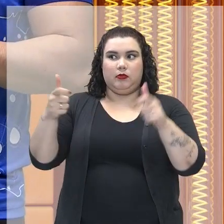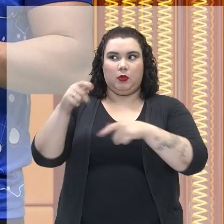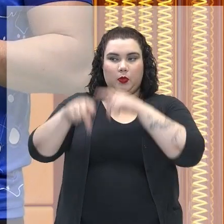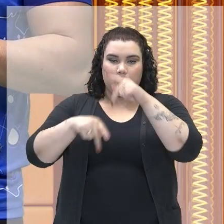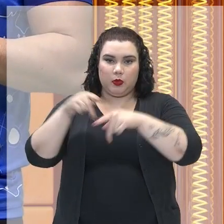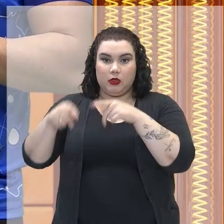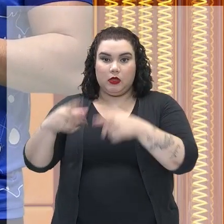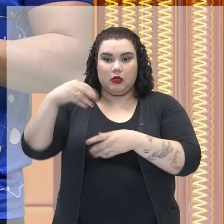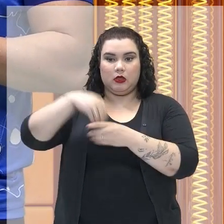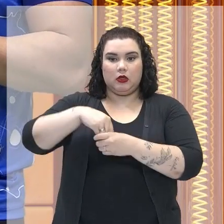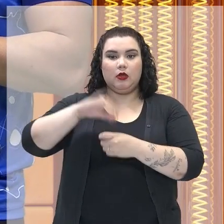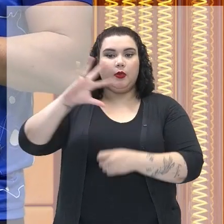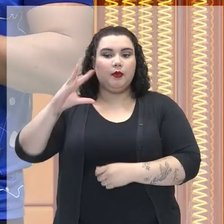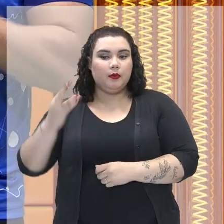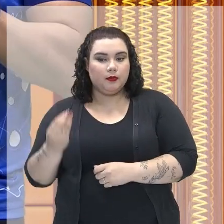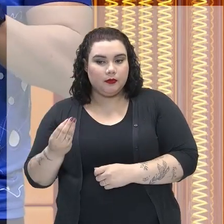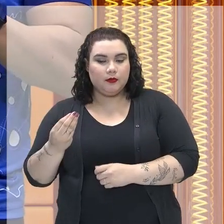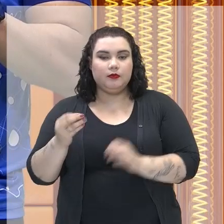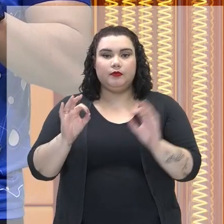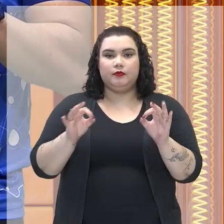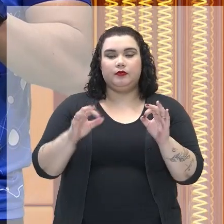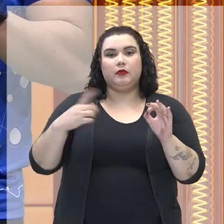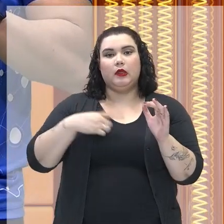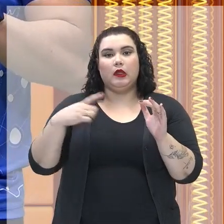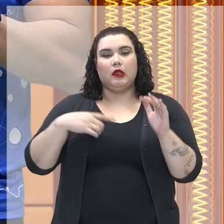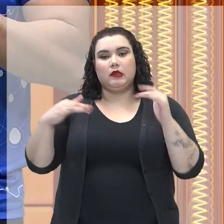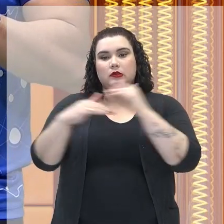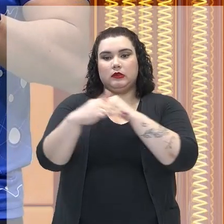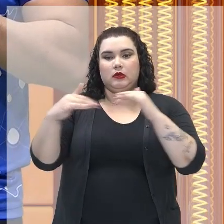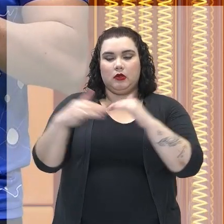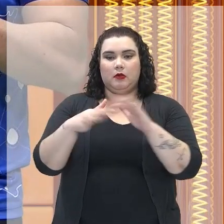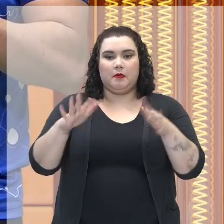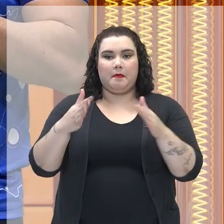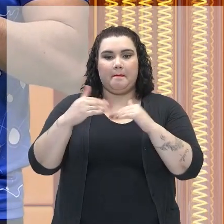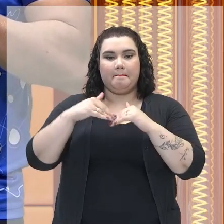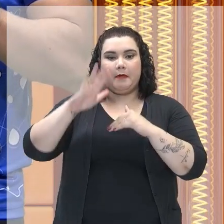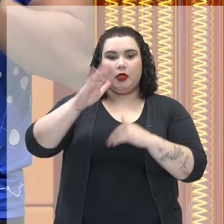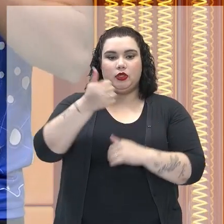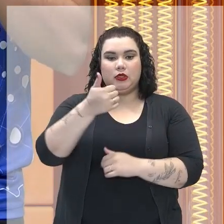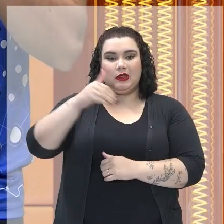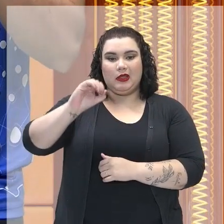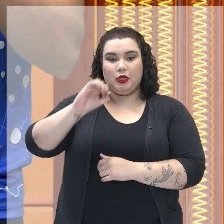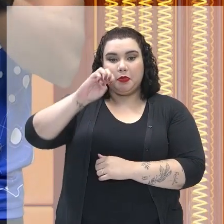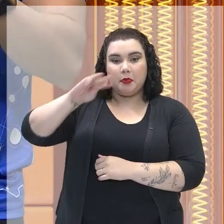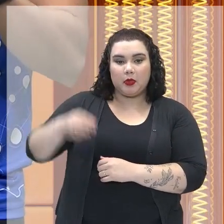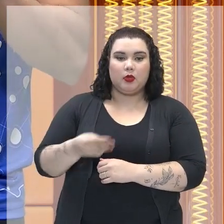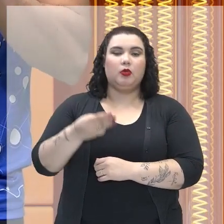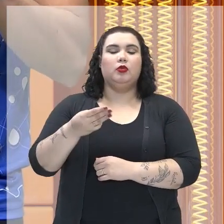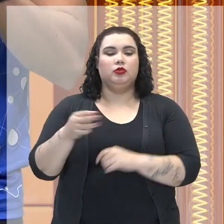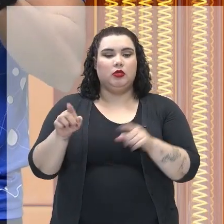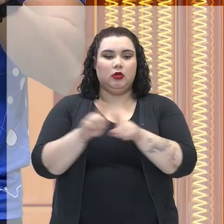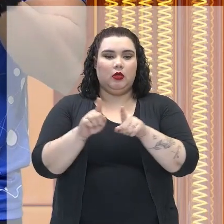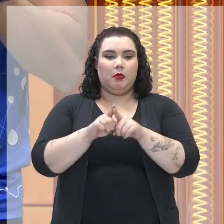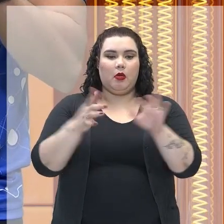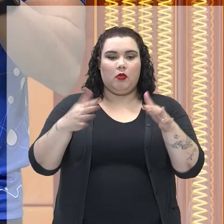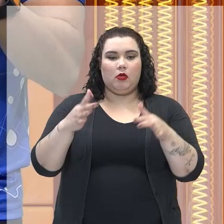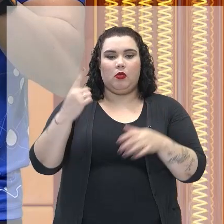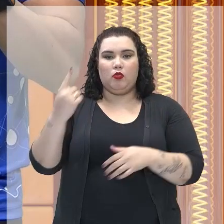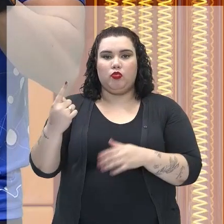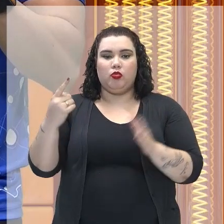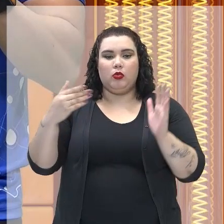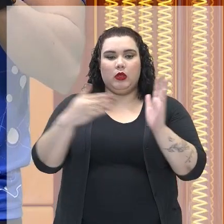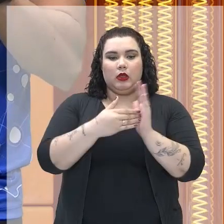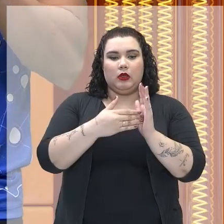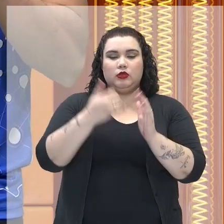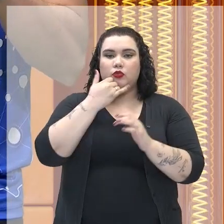da África subsaariana, tendo cidades ali com mais de 10 milhões de habitantes e algumas cidades também com entre 5 e 10 milhões